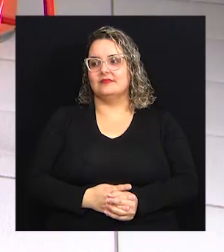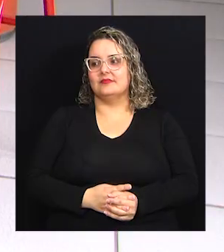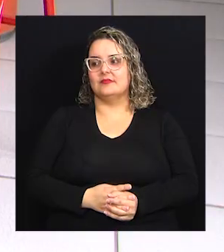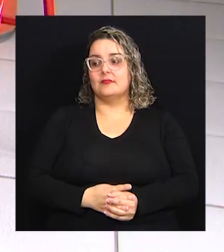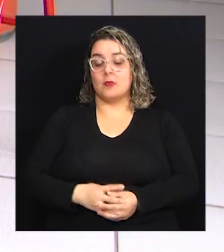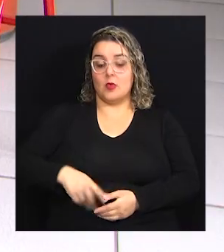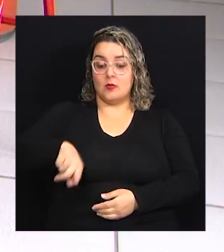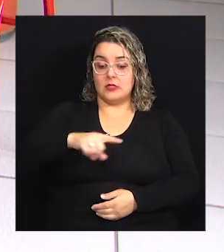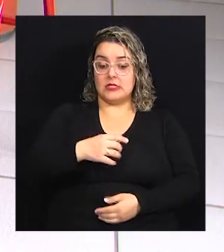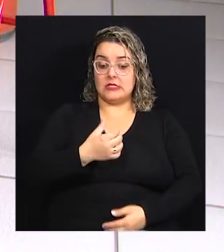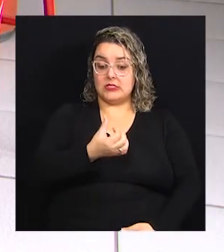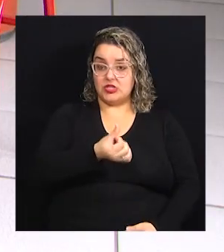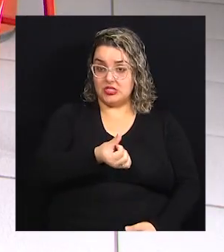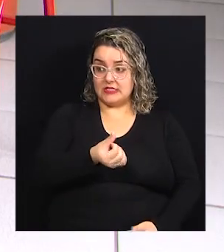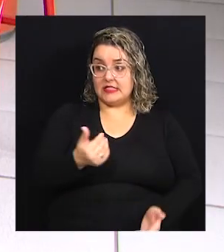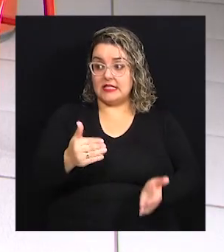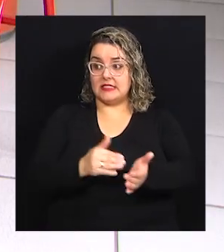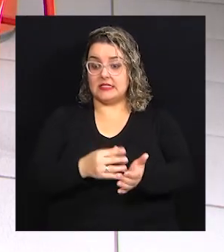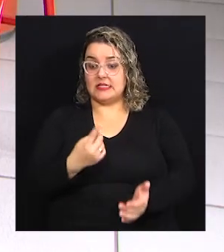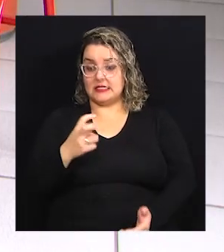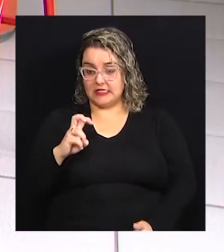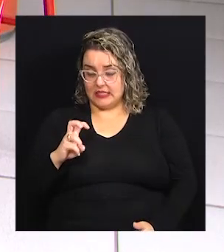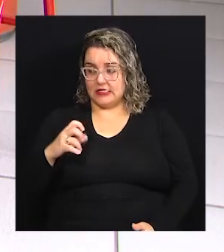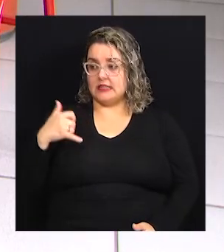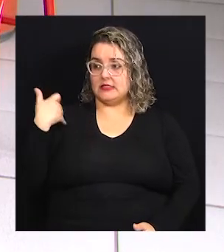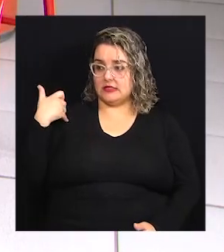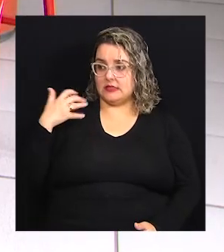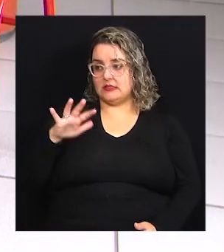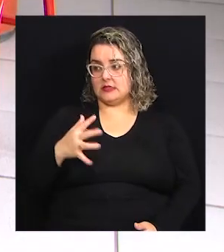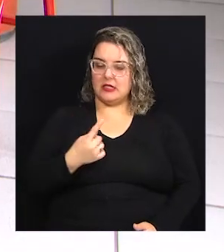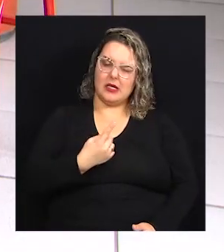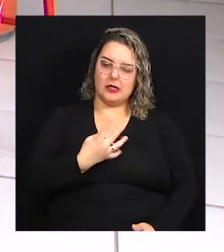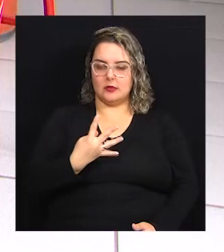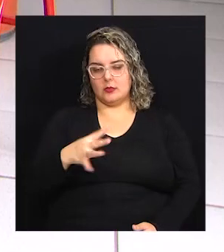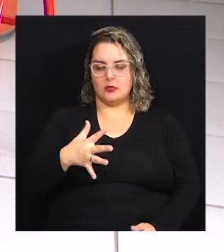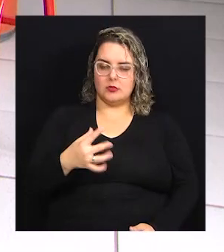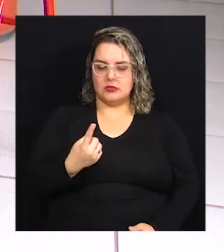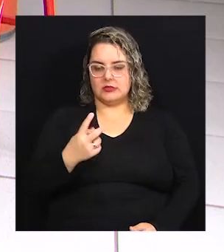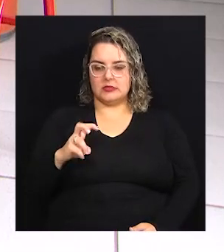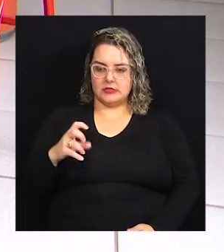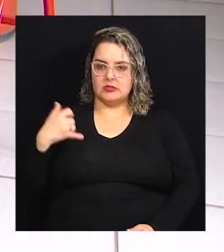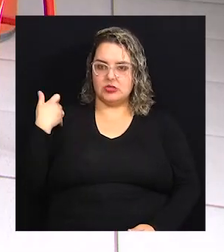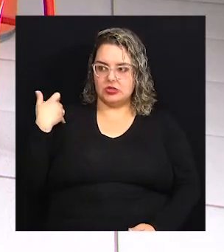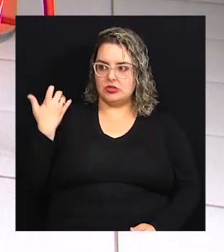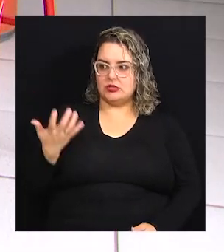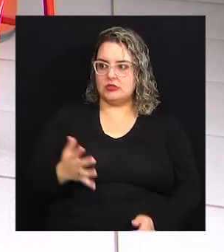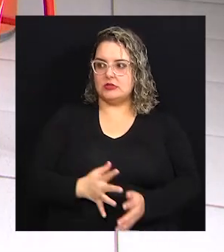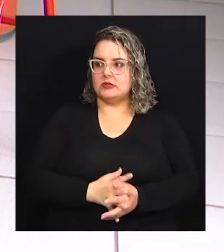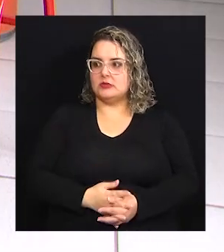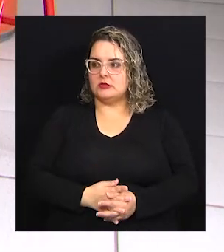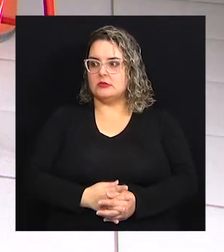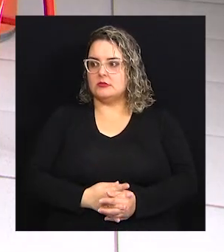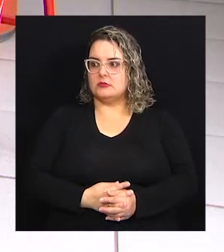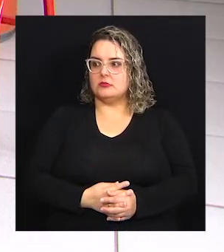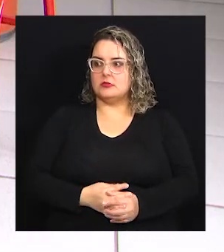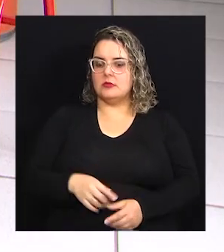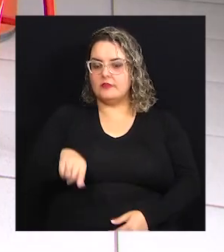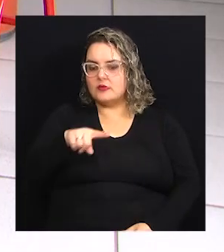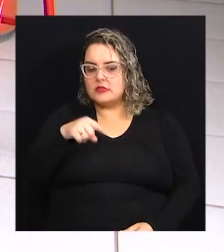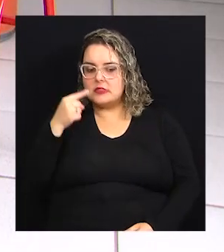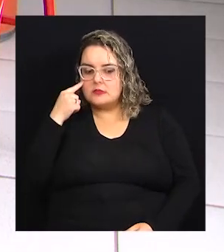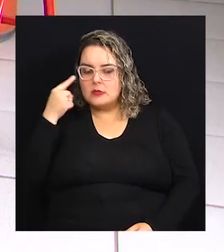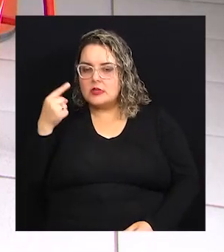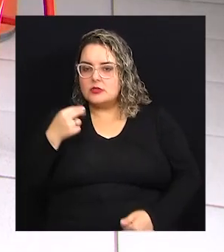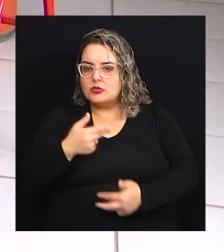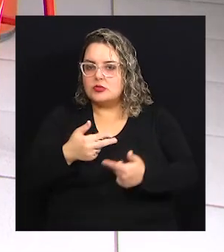E assim, vocês têm de 6 a 15 anos, né? Mais ou menos 14, 15 anos ali. E